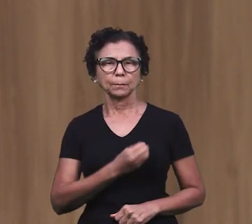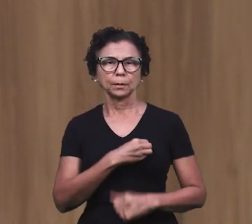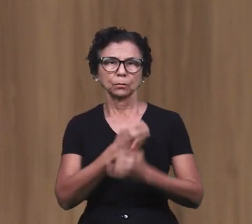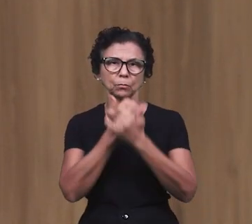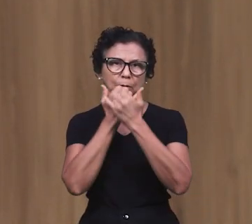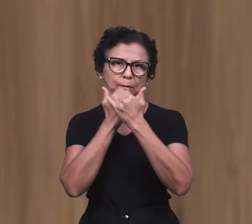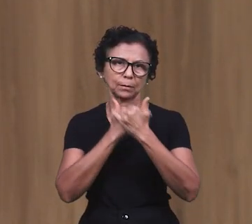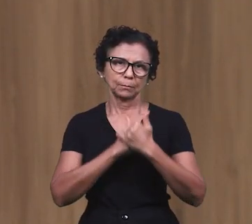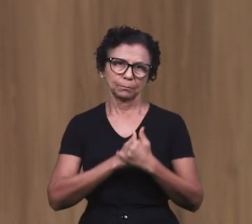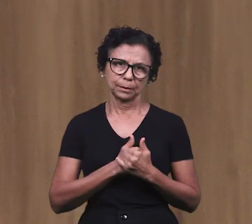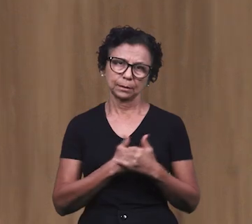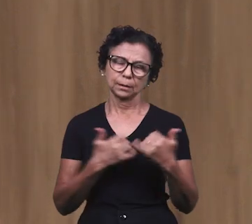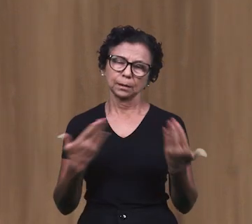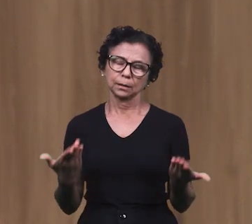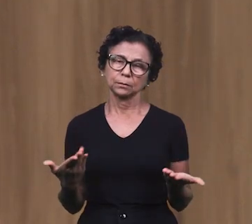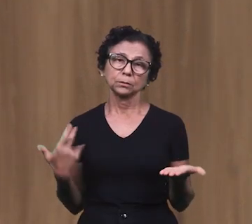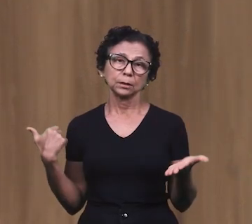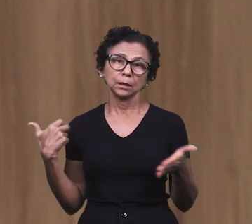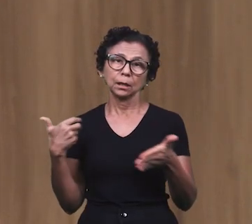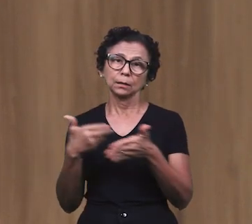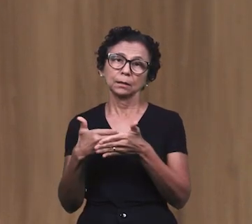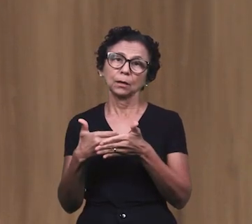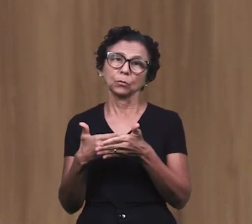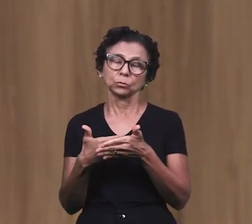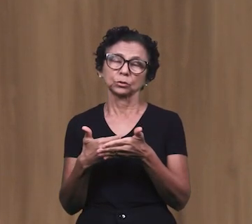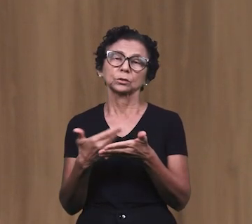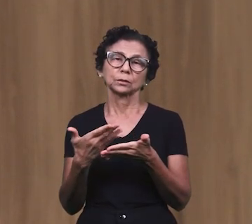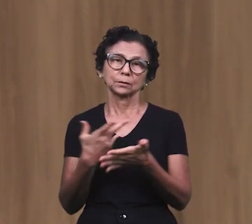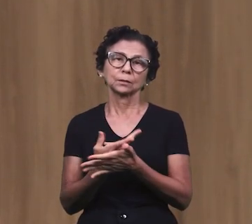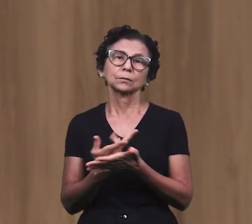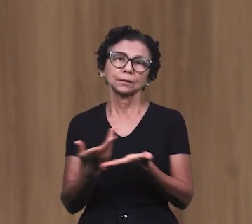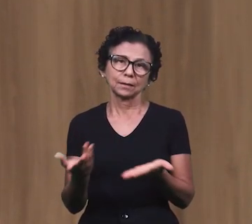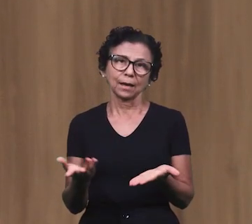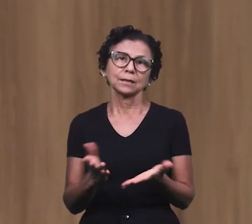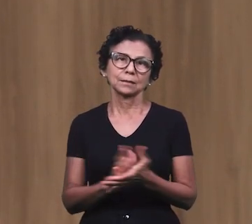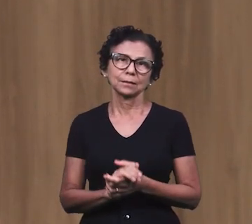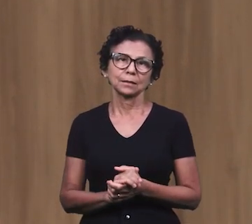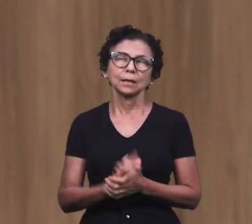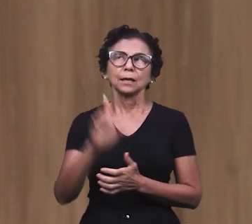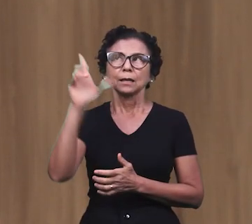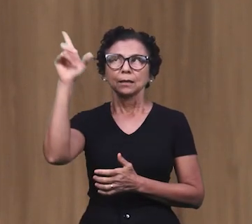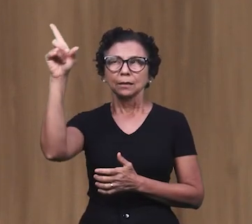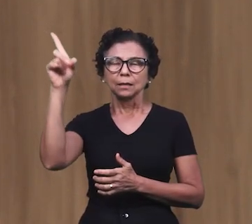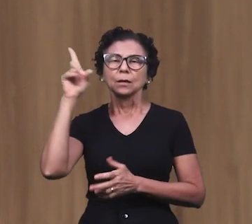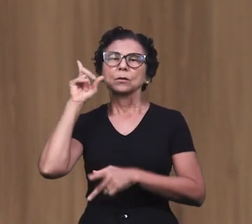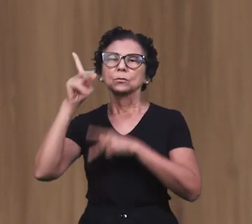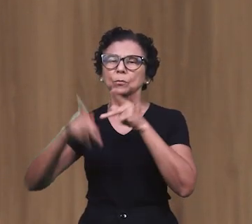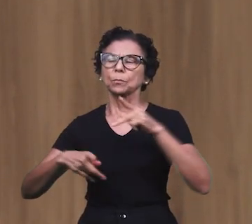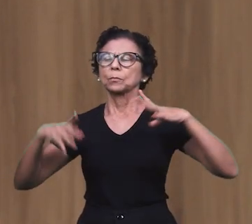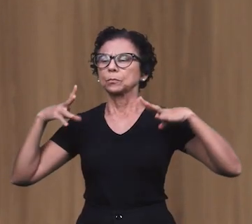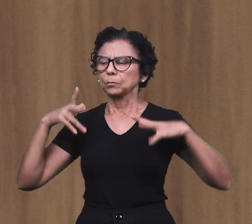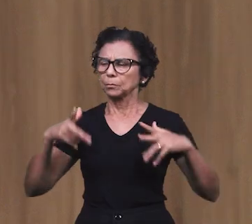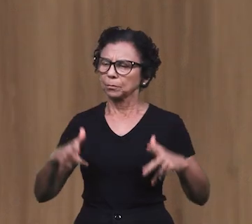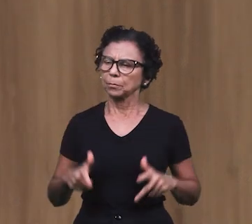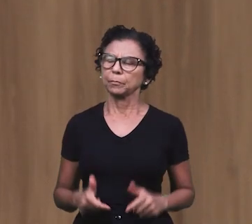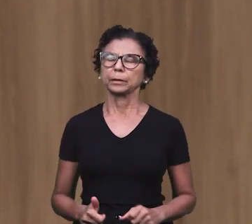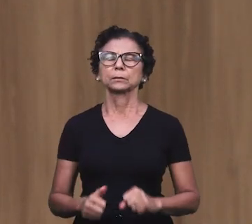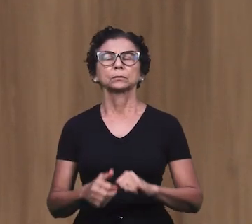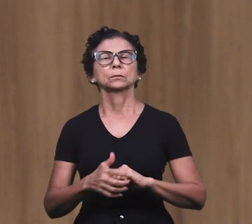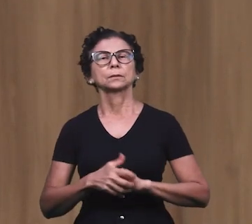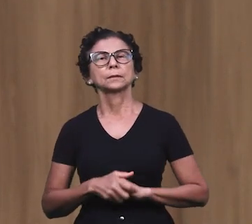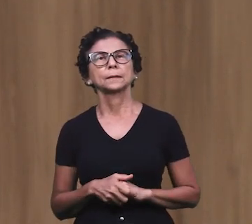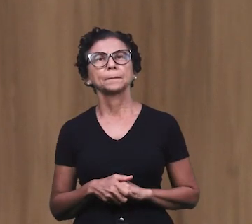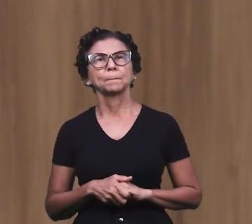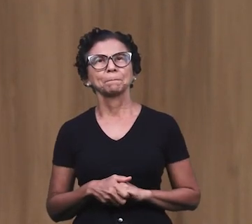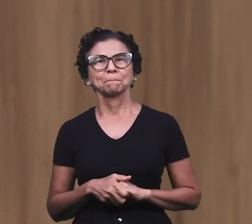seria no futuro que vivemos hoje. Na verdade, é isso. Deus limpando o seu povo, purificando, porque ele diz lá,